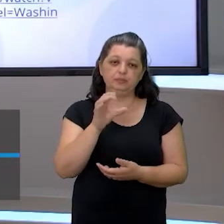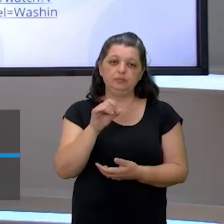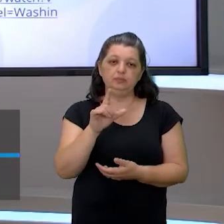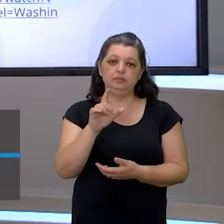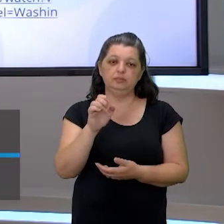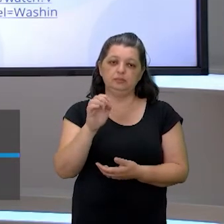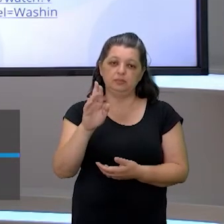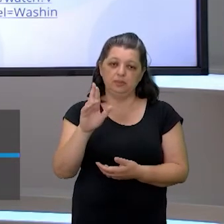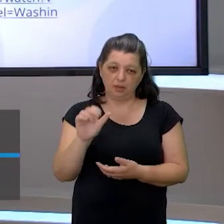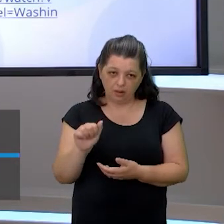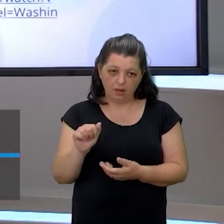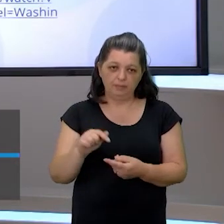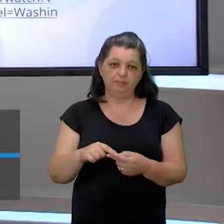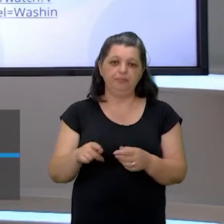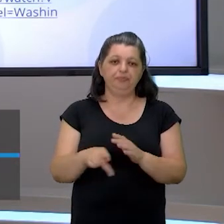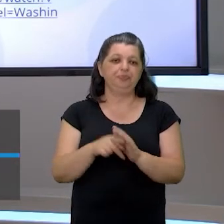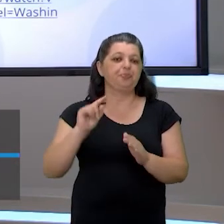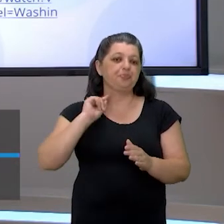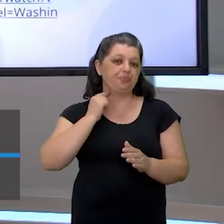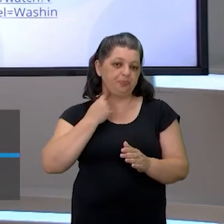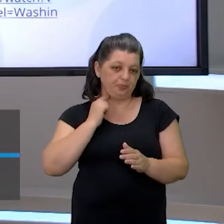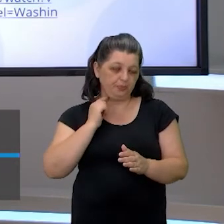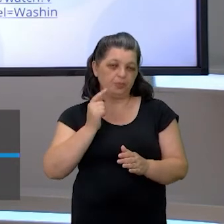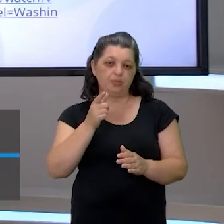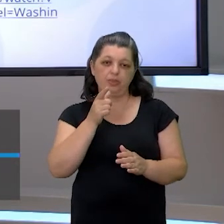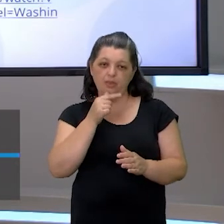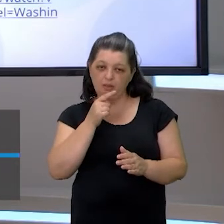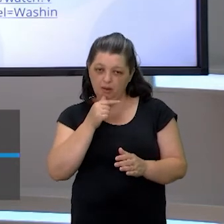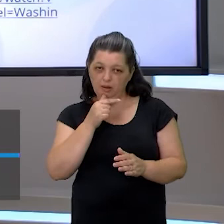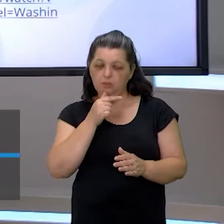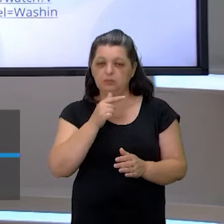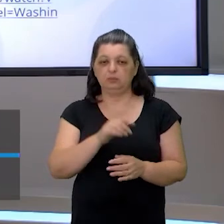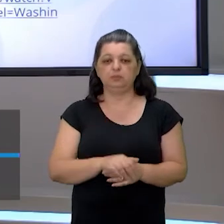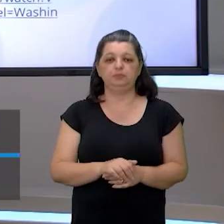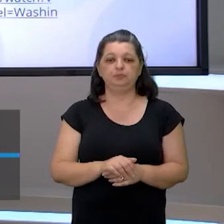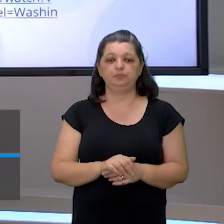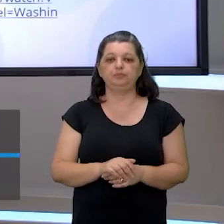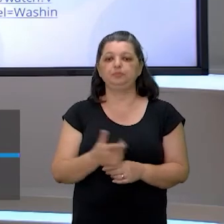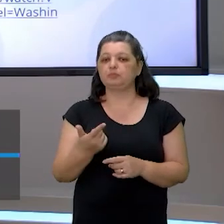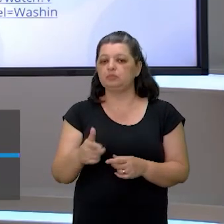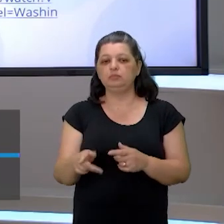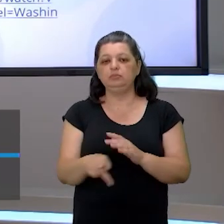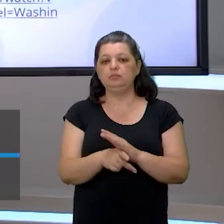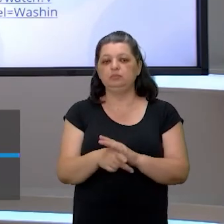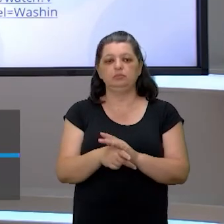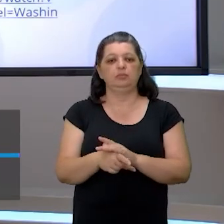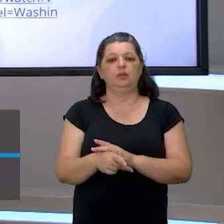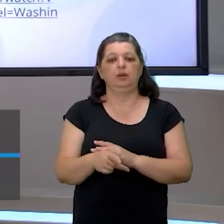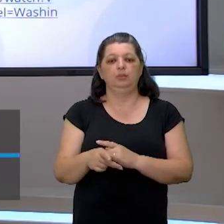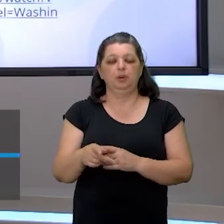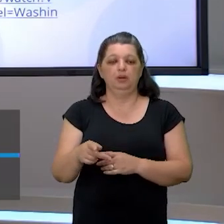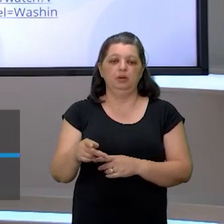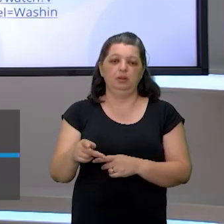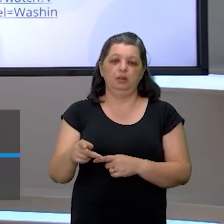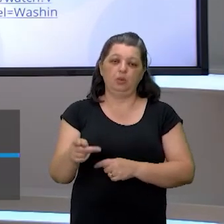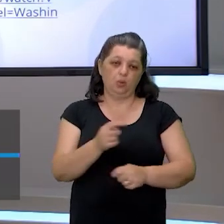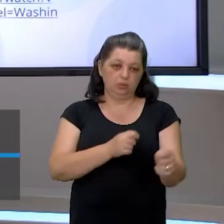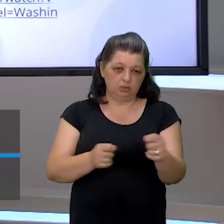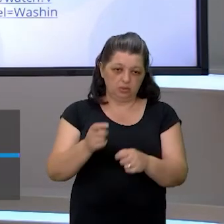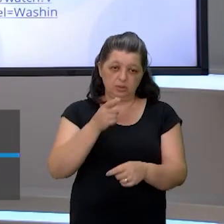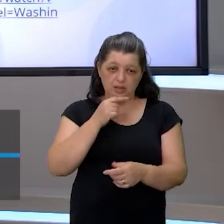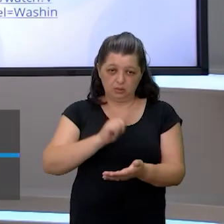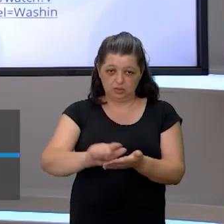que está relacionado com a poluição da água, com o consumo de água não tratada e poluída. Né? Eu posso acarretar também aí